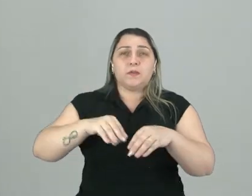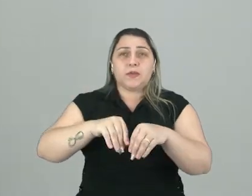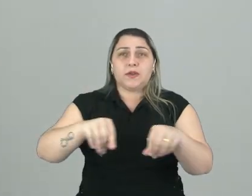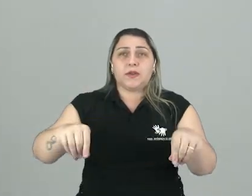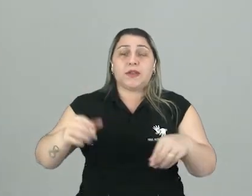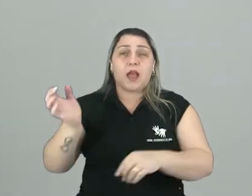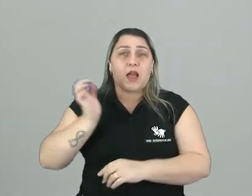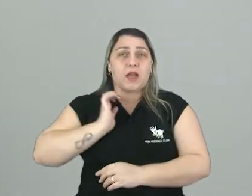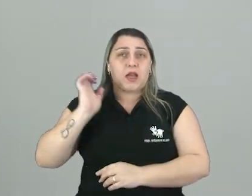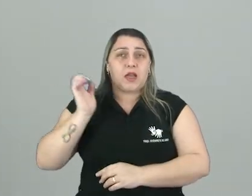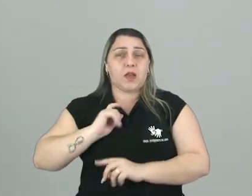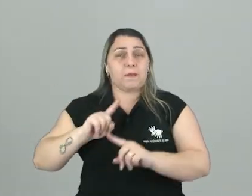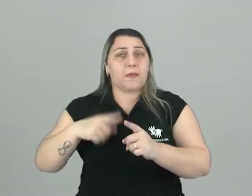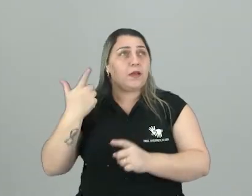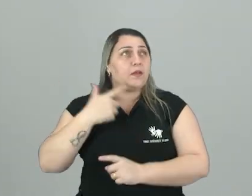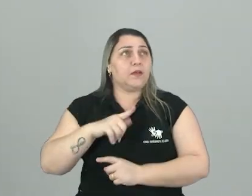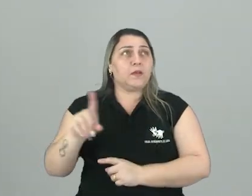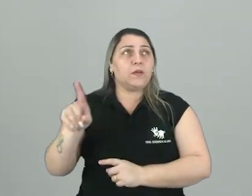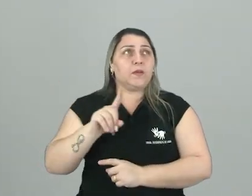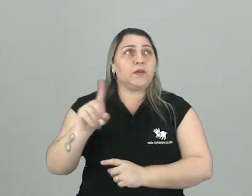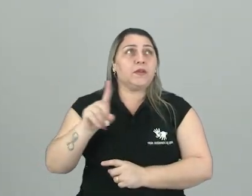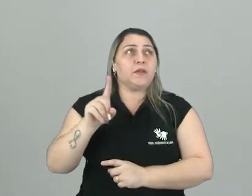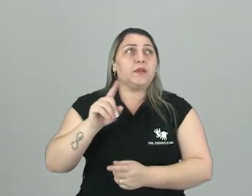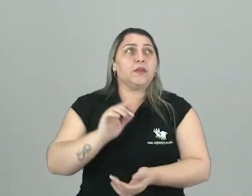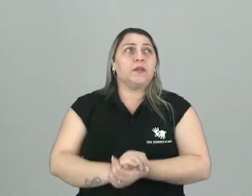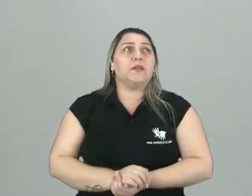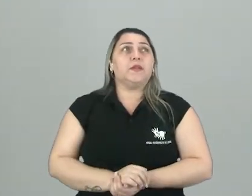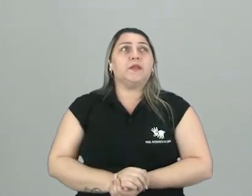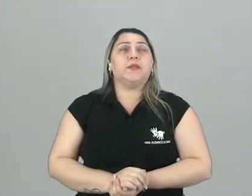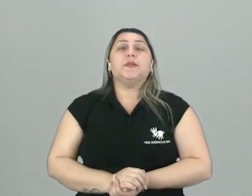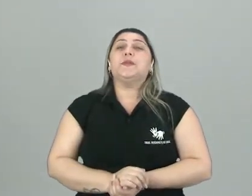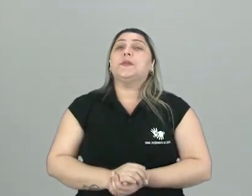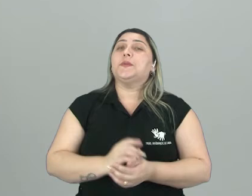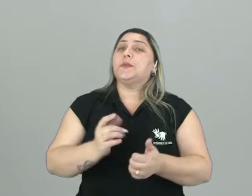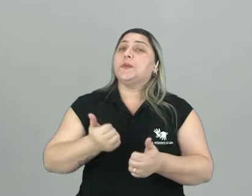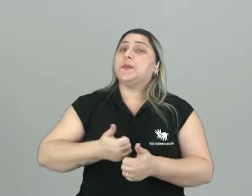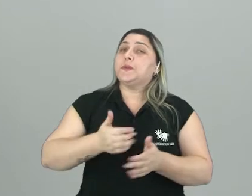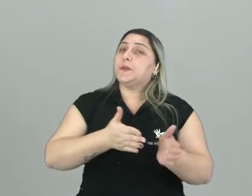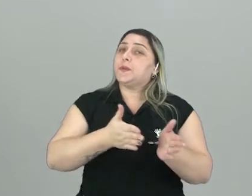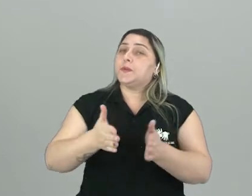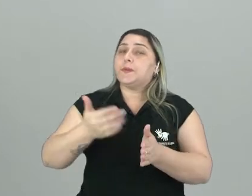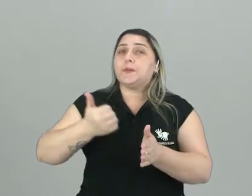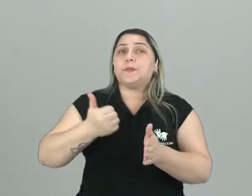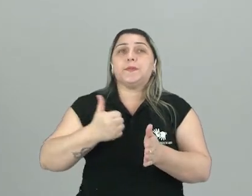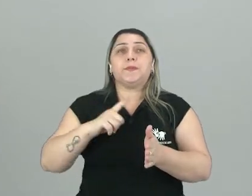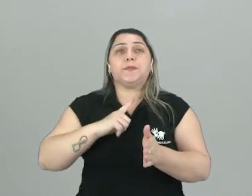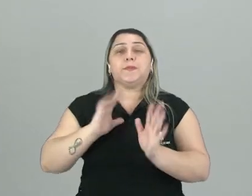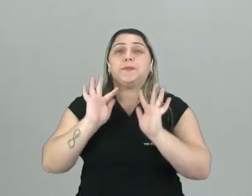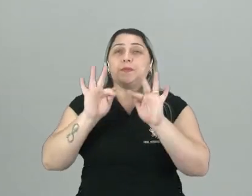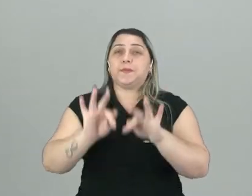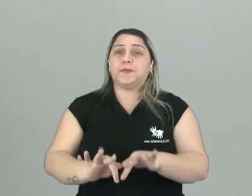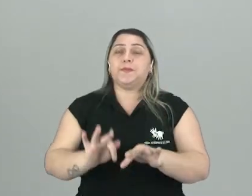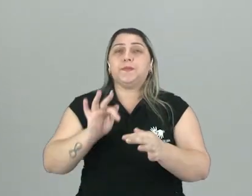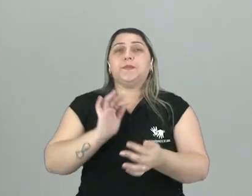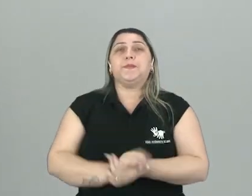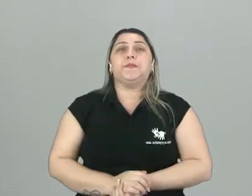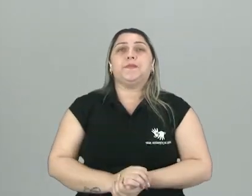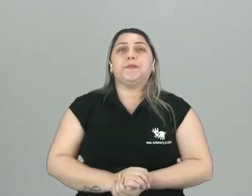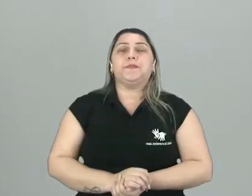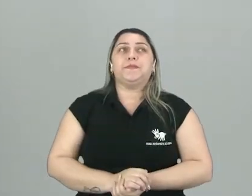terras, algo que a gente sabe que não ocorreu. E aí, nesse primeiro ciclo, a gente vai ter o encerramento